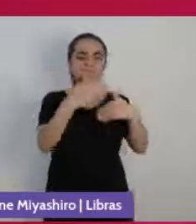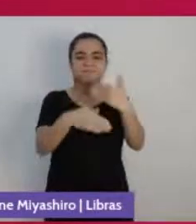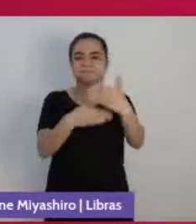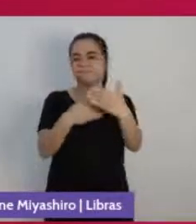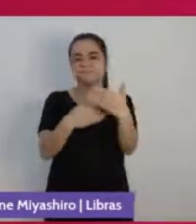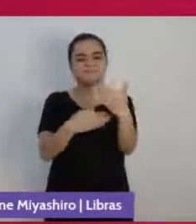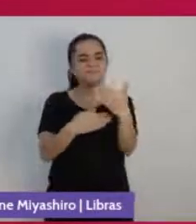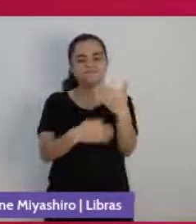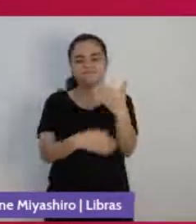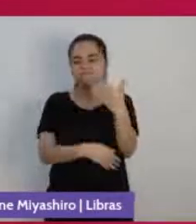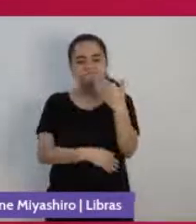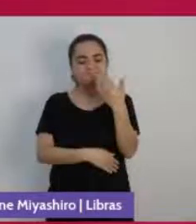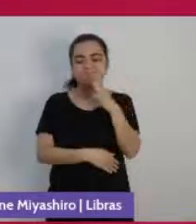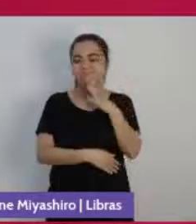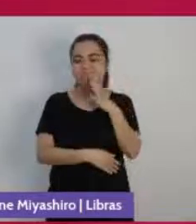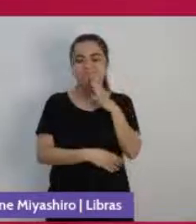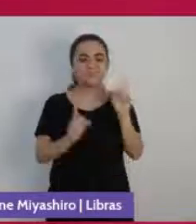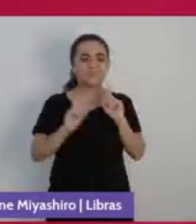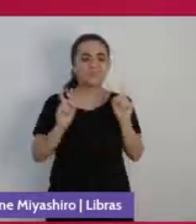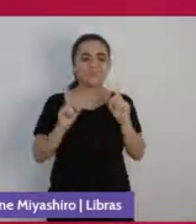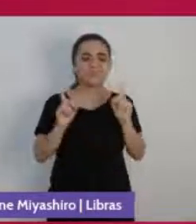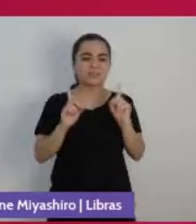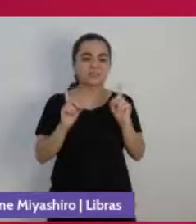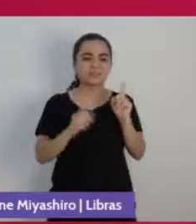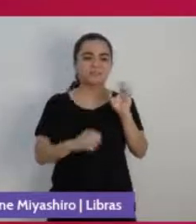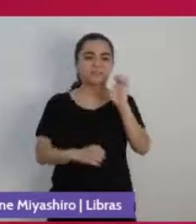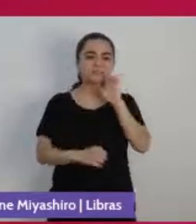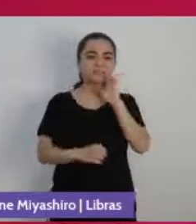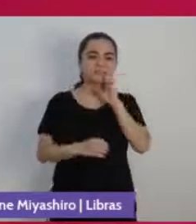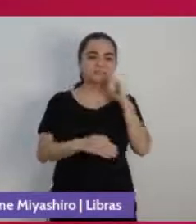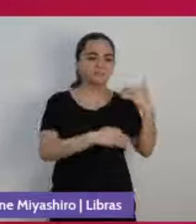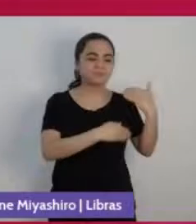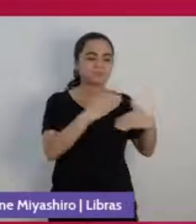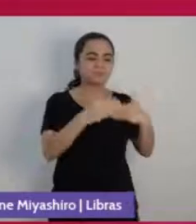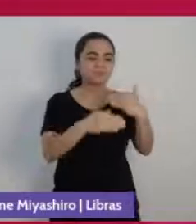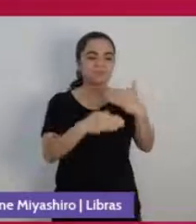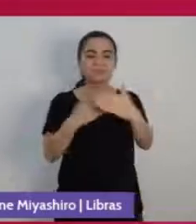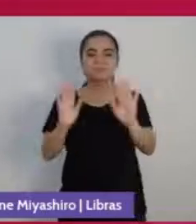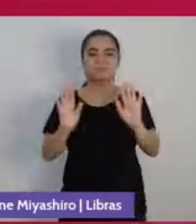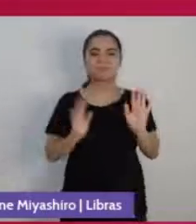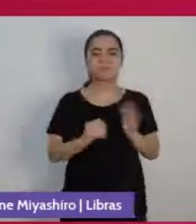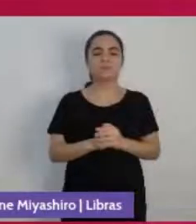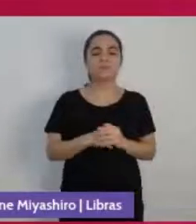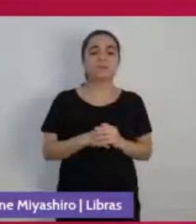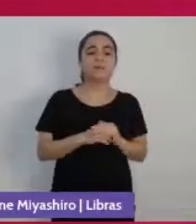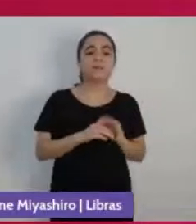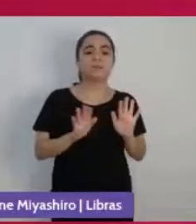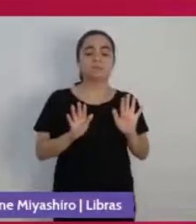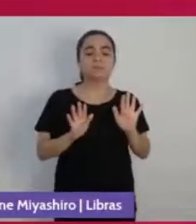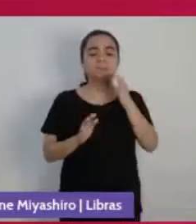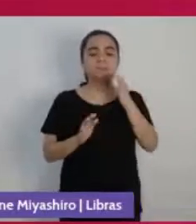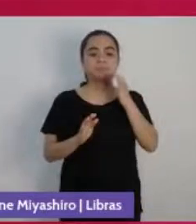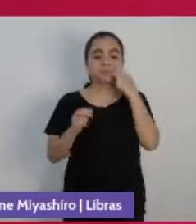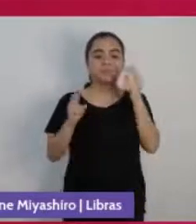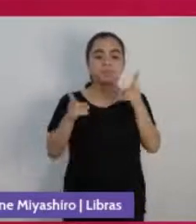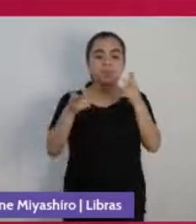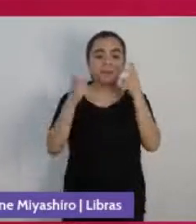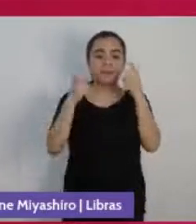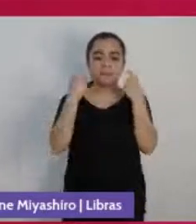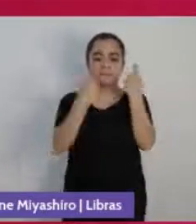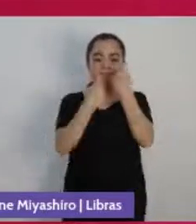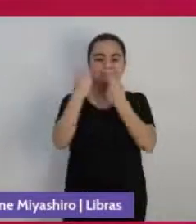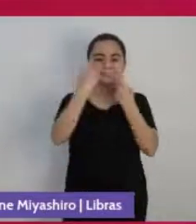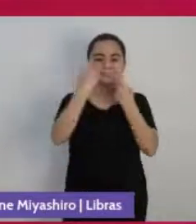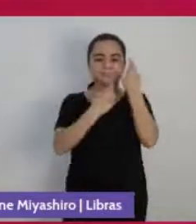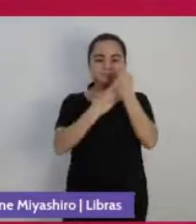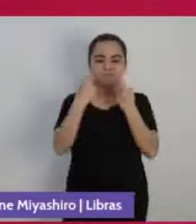né? A ciência não está indo no mesmo passo que as leis. Então, mas eu vejo com preocupação isso daqui,